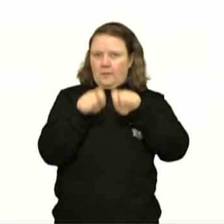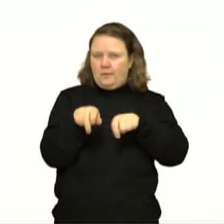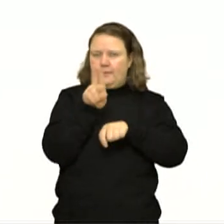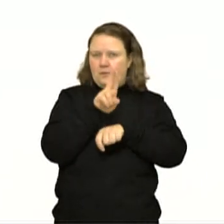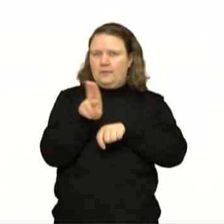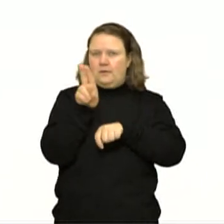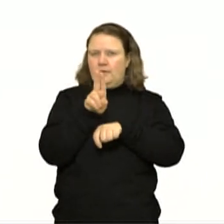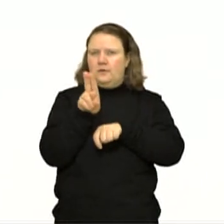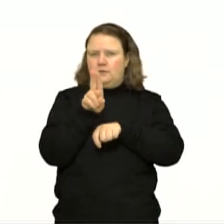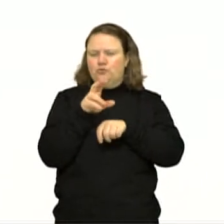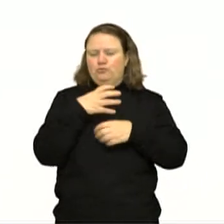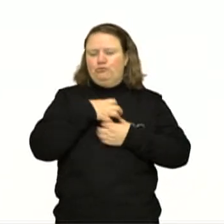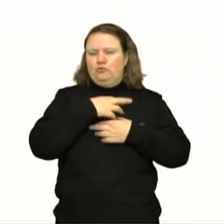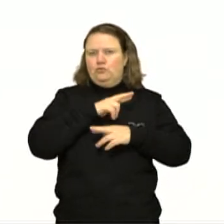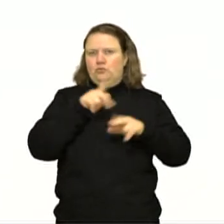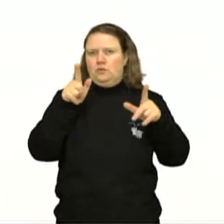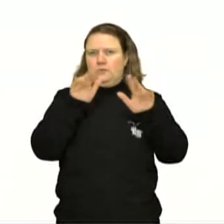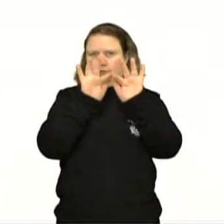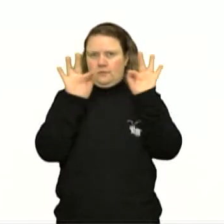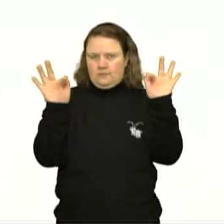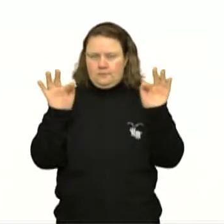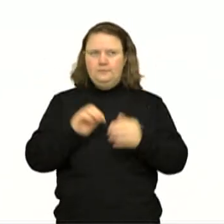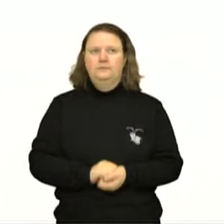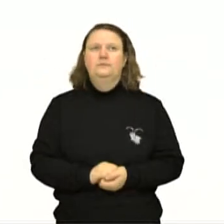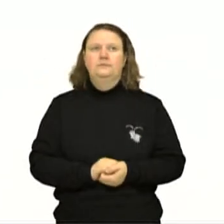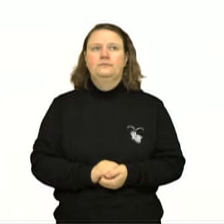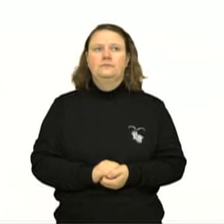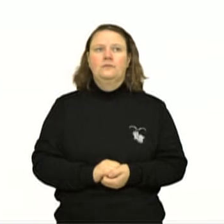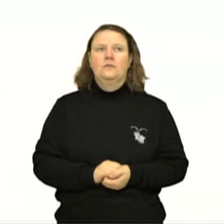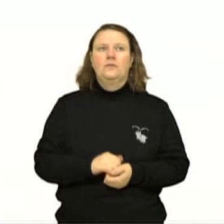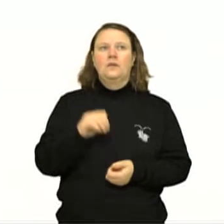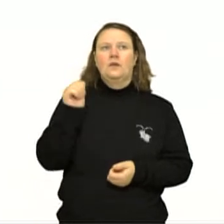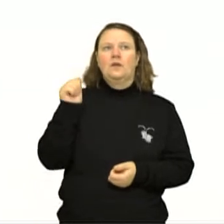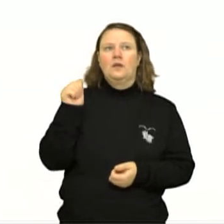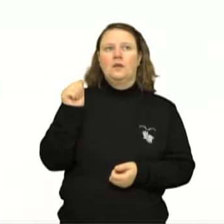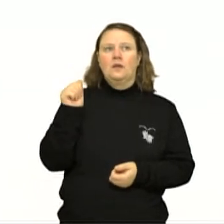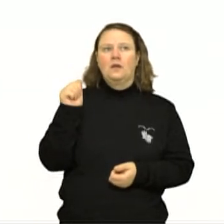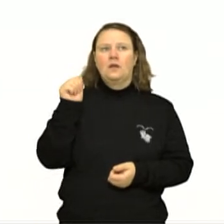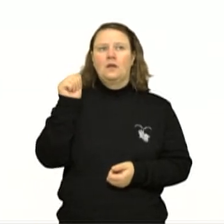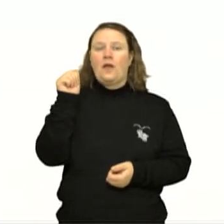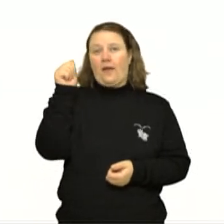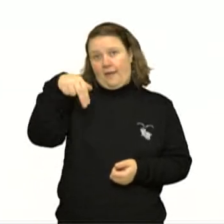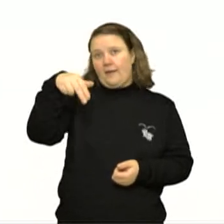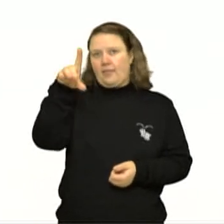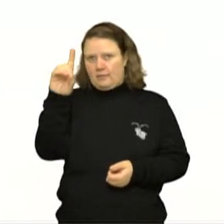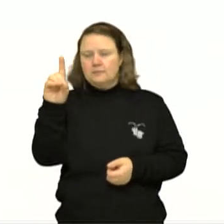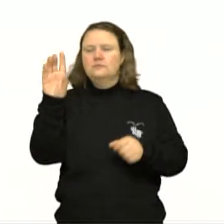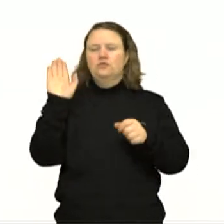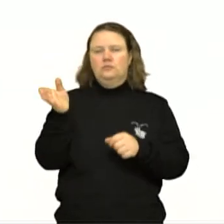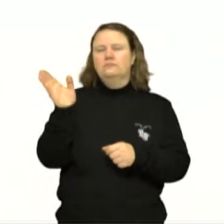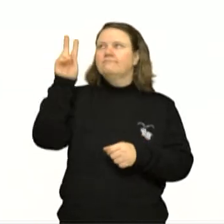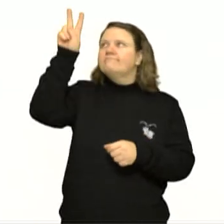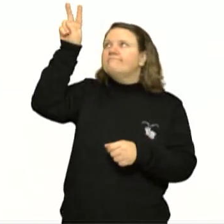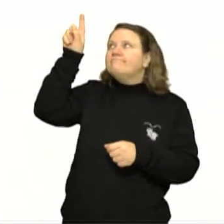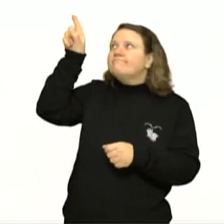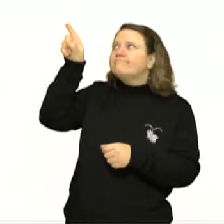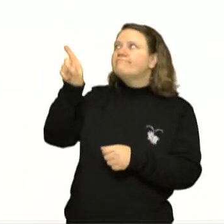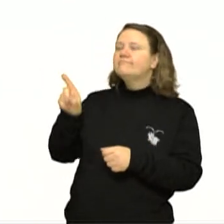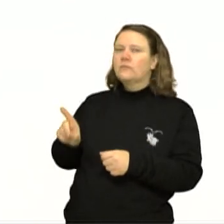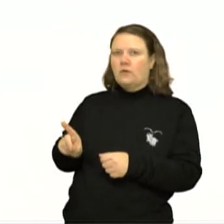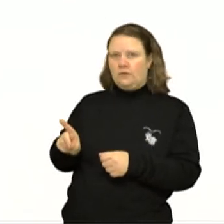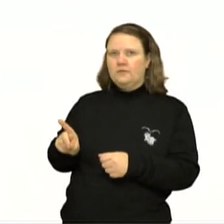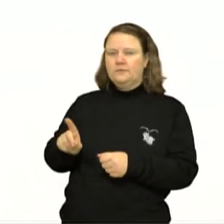isso também. And, que nós vimos no exemplo anterior, as well as, que é a expressão que significa bem como,